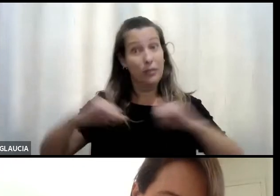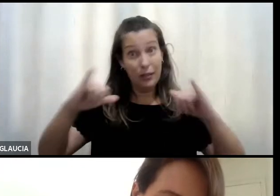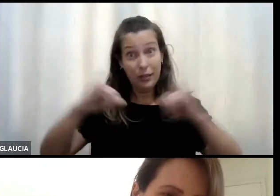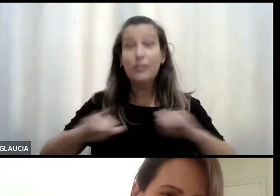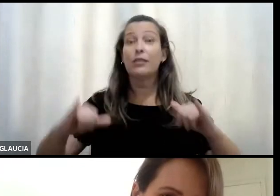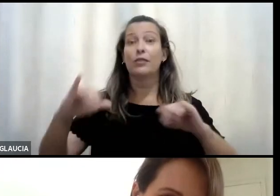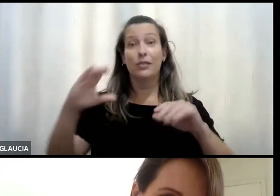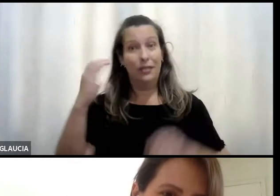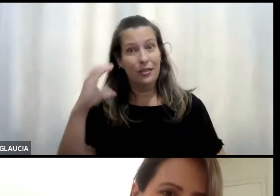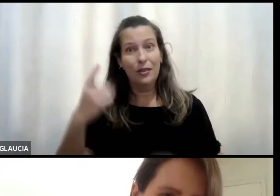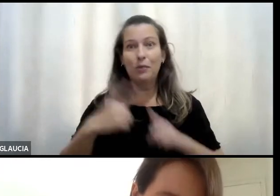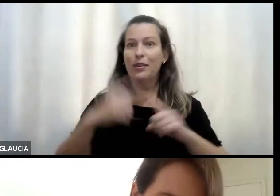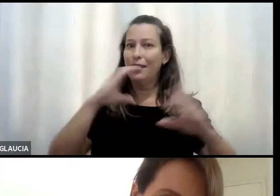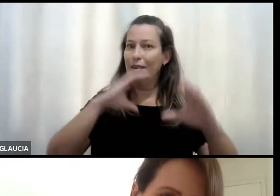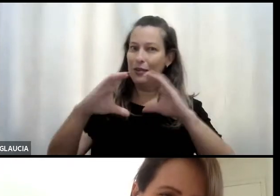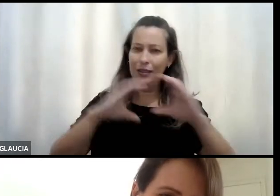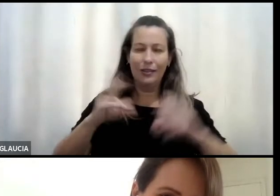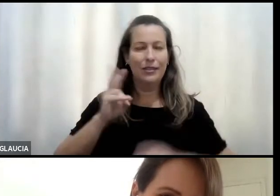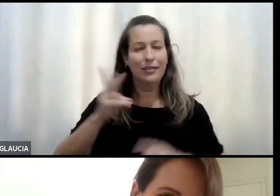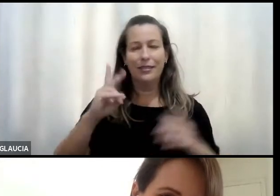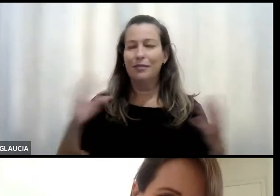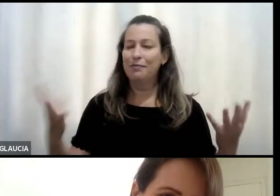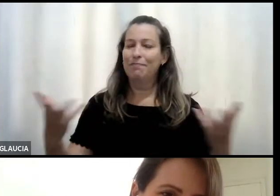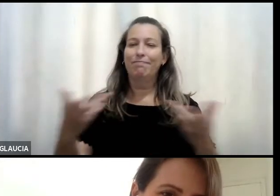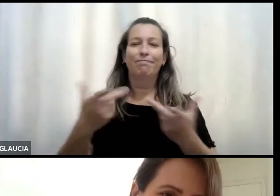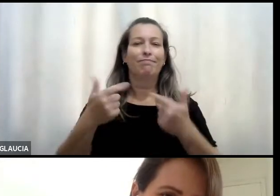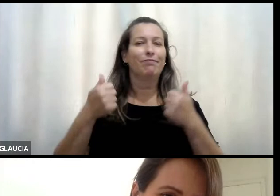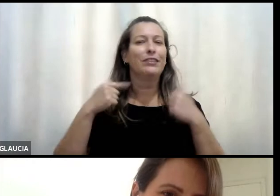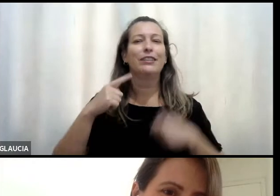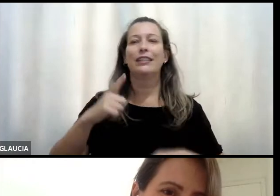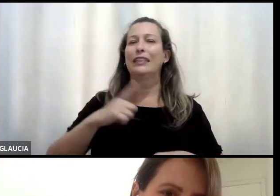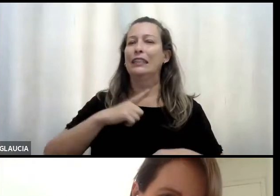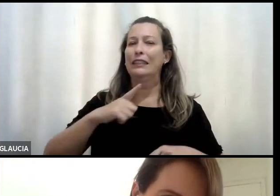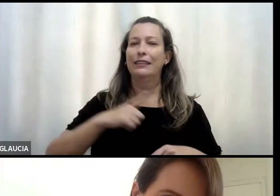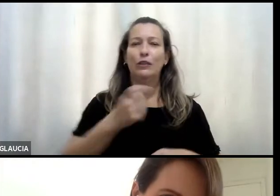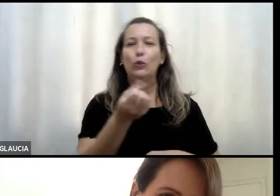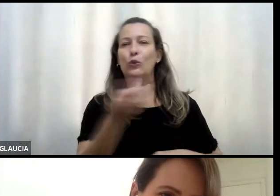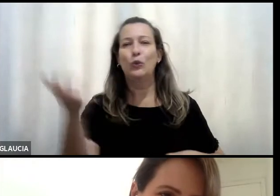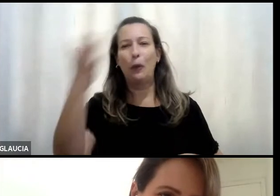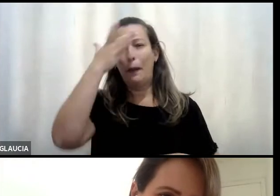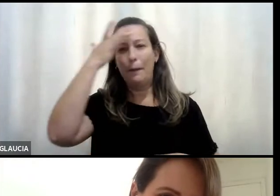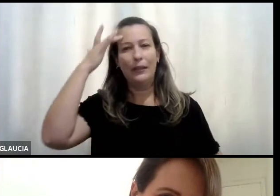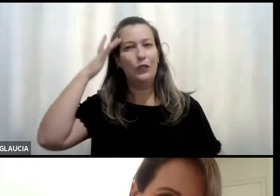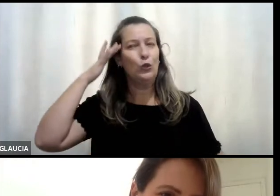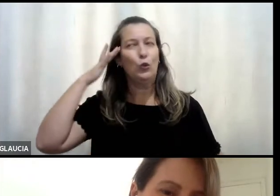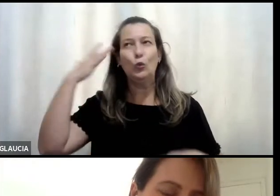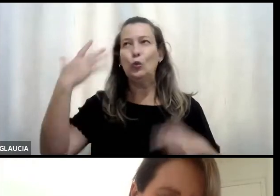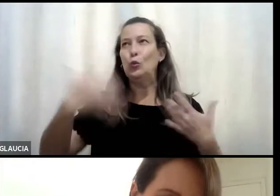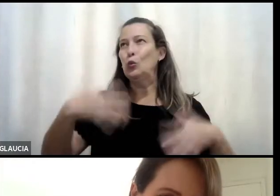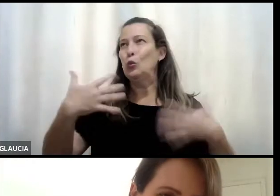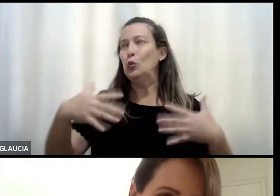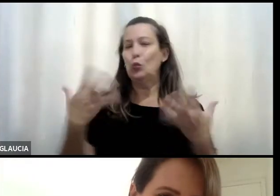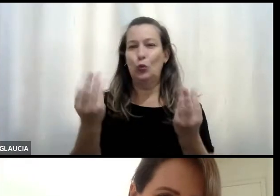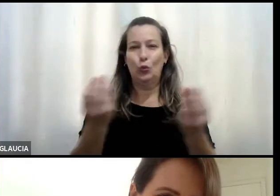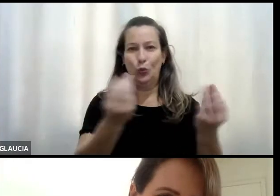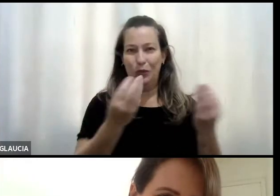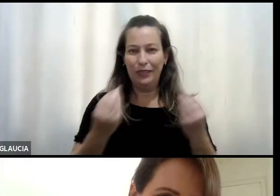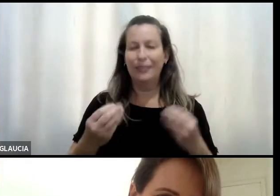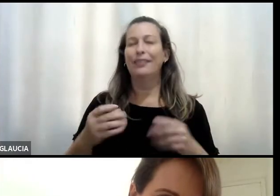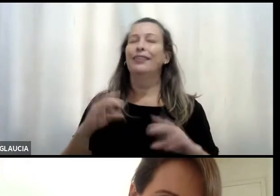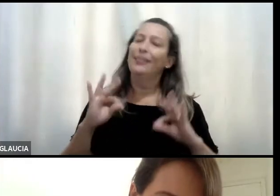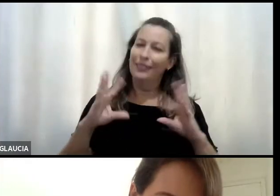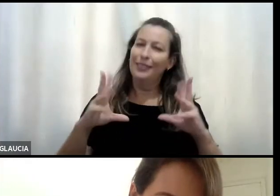sempre incrível, impecável, com uma audiência lá em cima, participação bombando. Então, assim, a todos